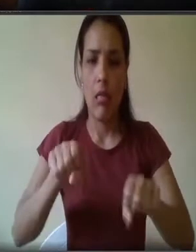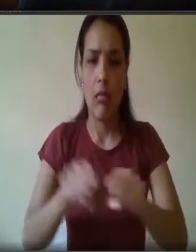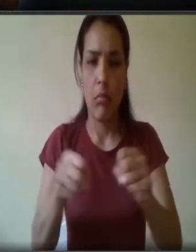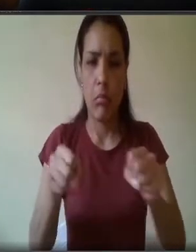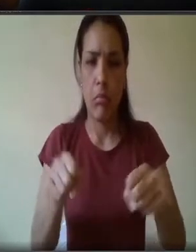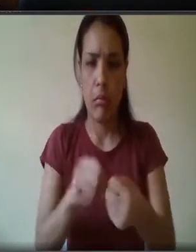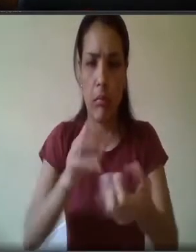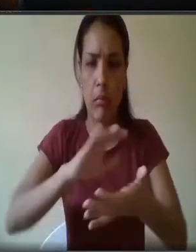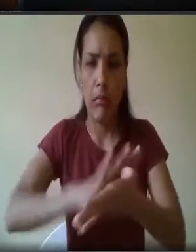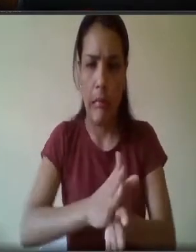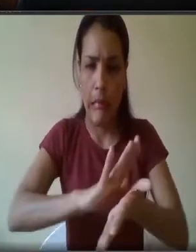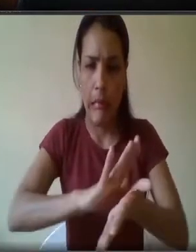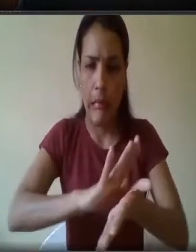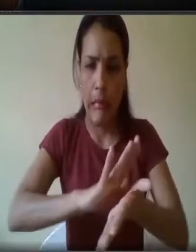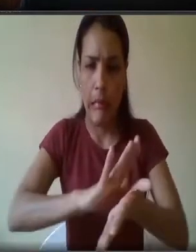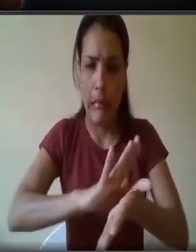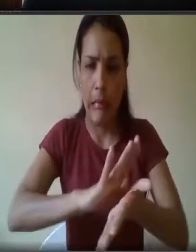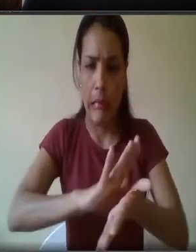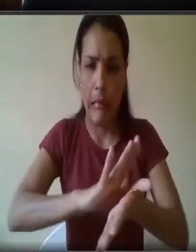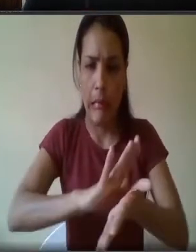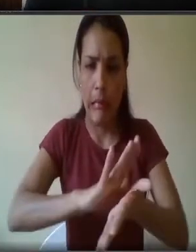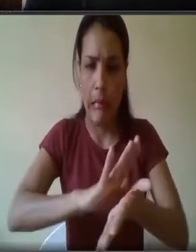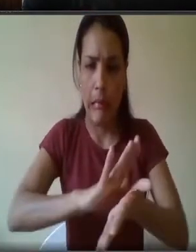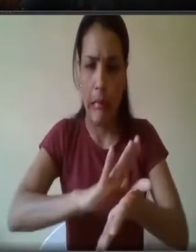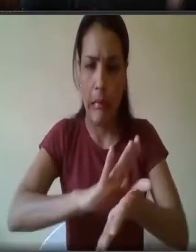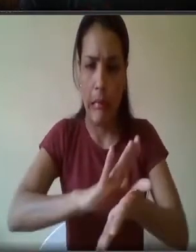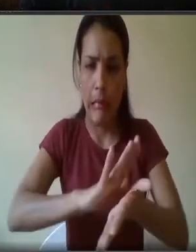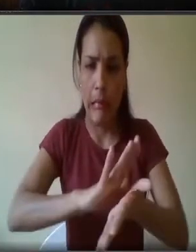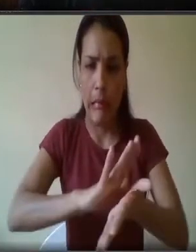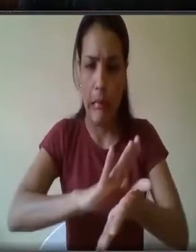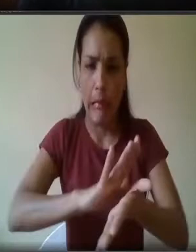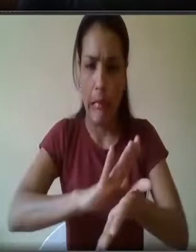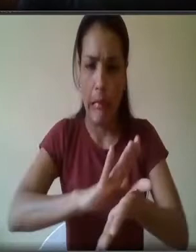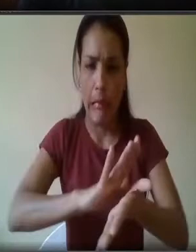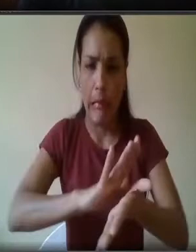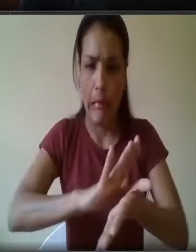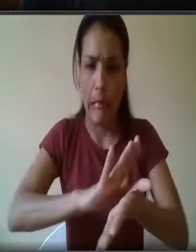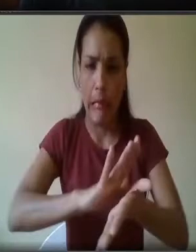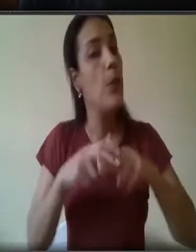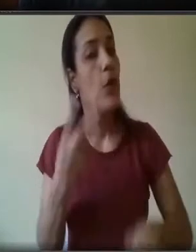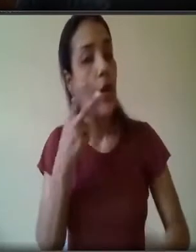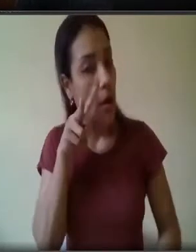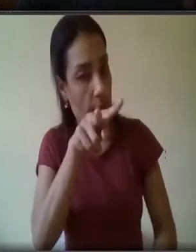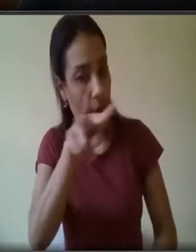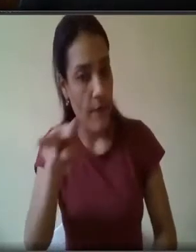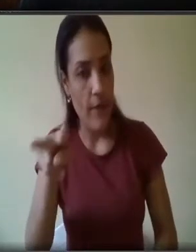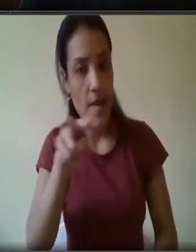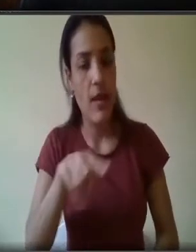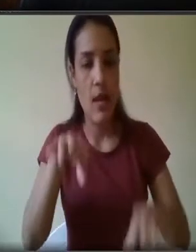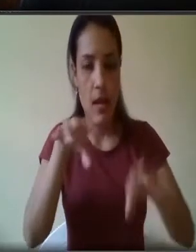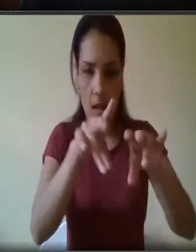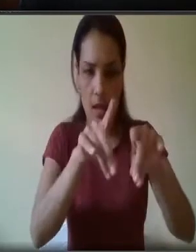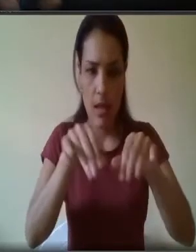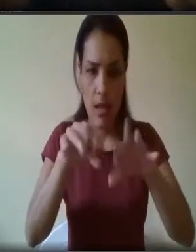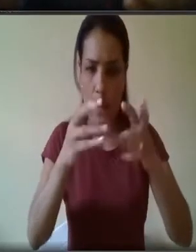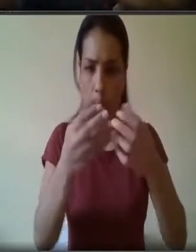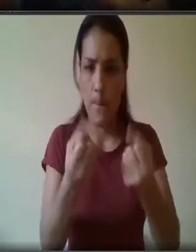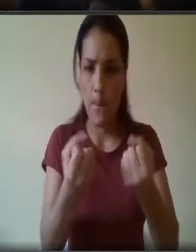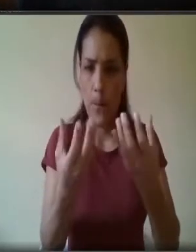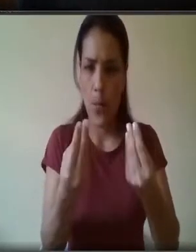todinha. Por isso você está vendo essas dunas de areia aqui. Isso é intemperismo físico. Então, ele é muito